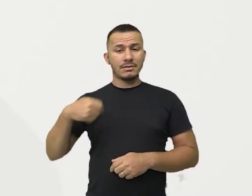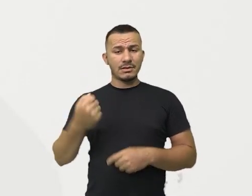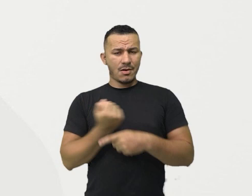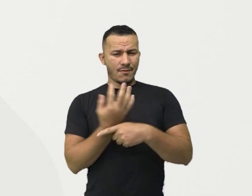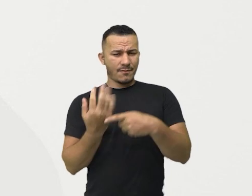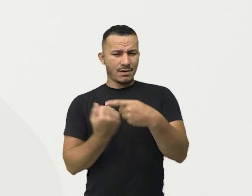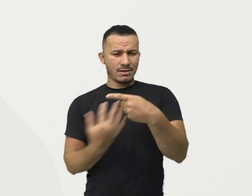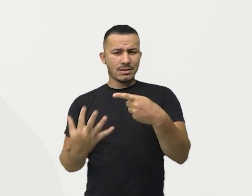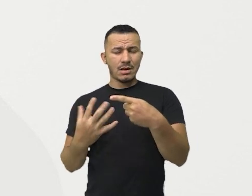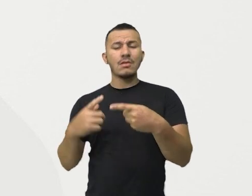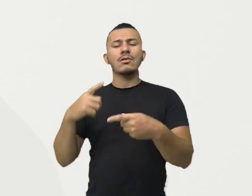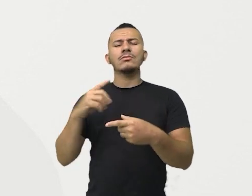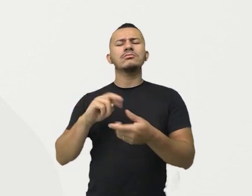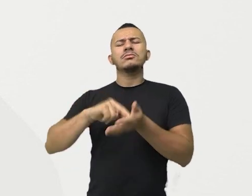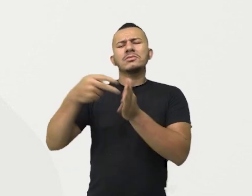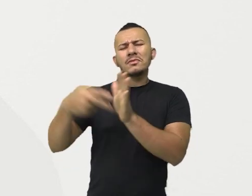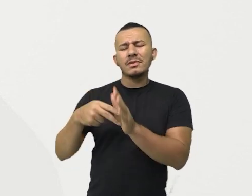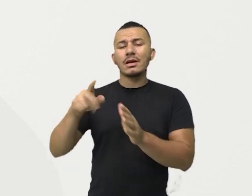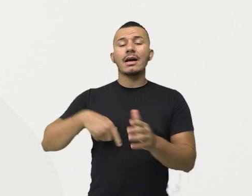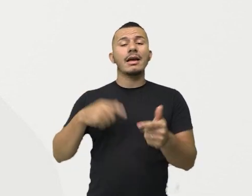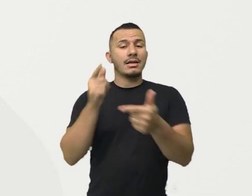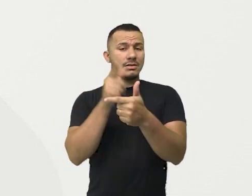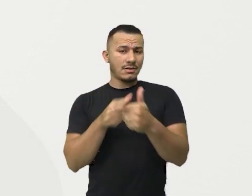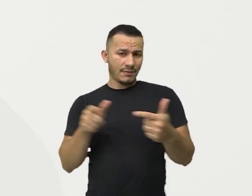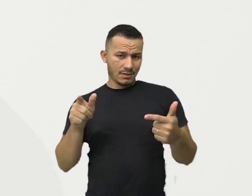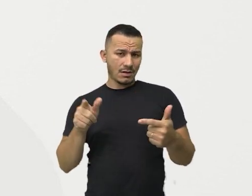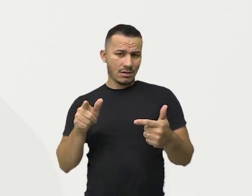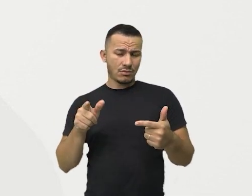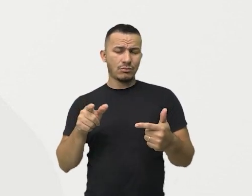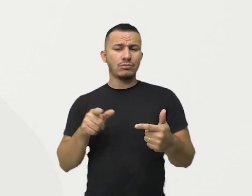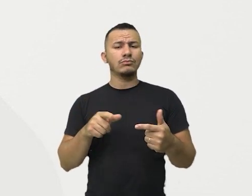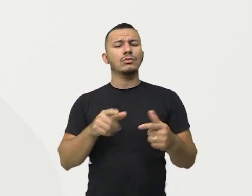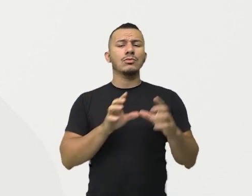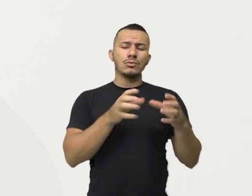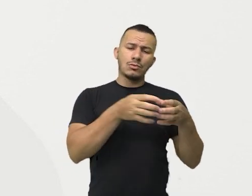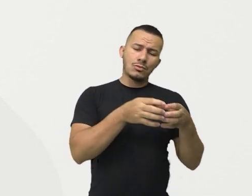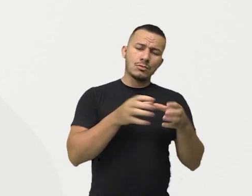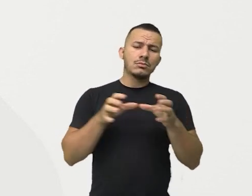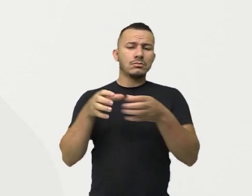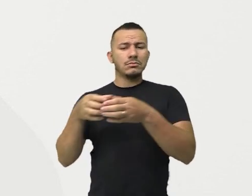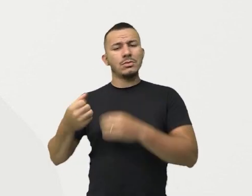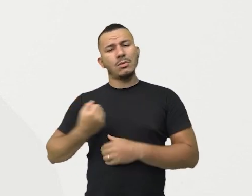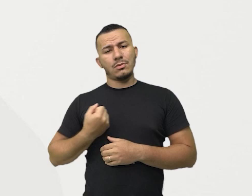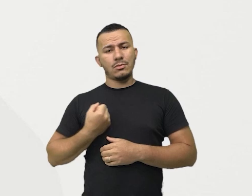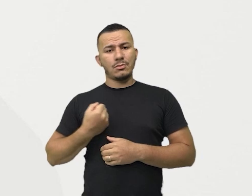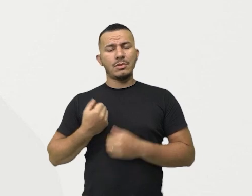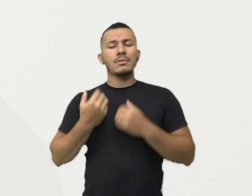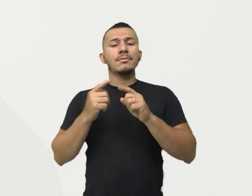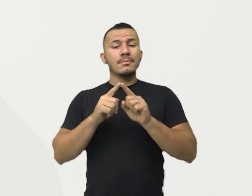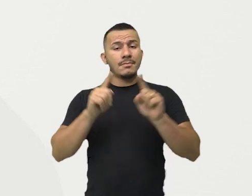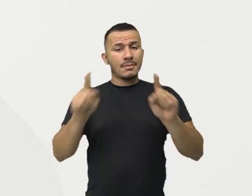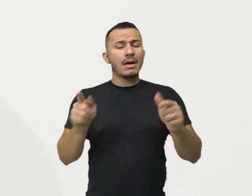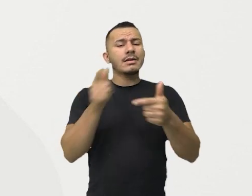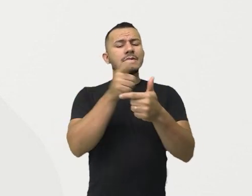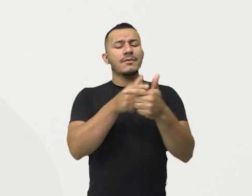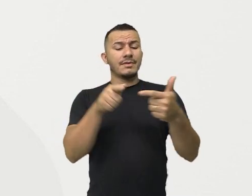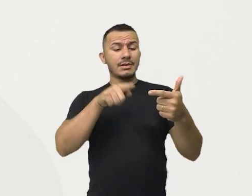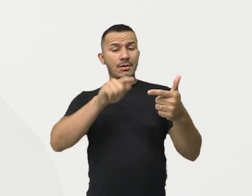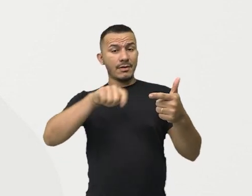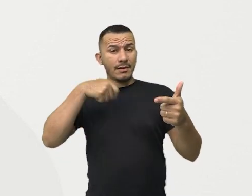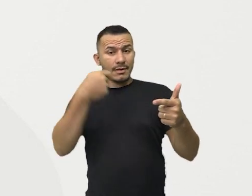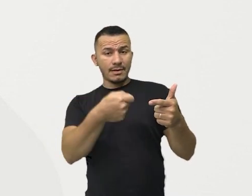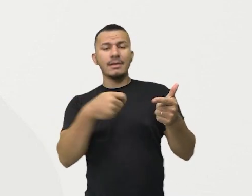que uma divisão, né? É uma divisão entre dois números, porém, pessoal, essa divisão tem um